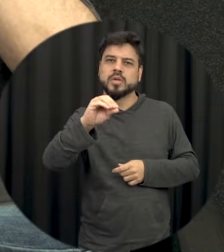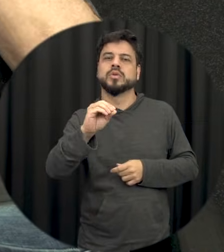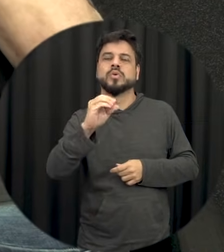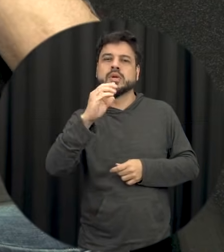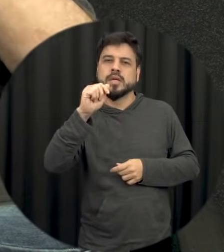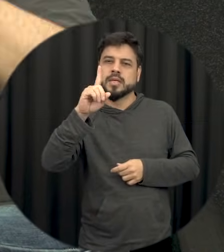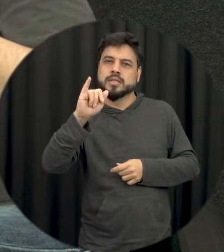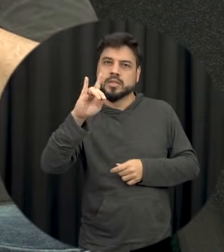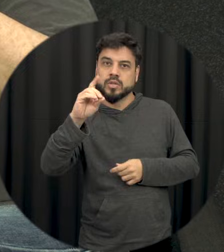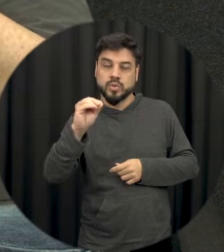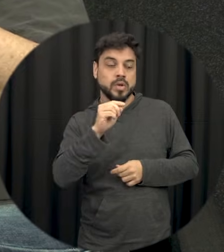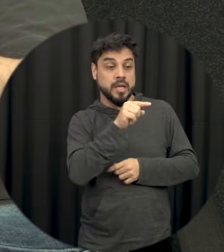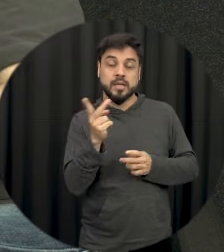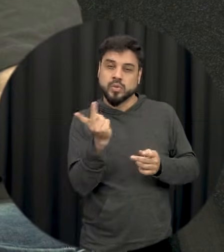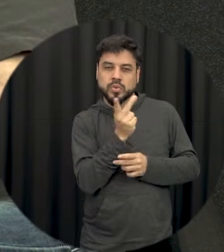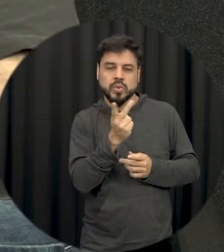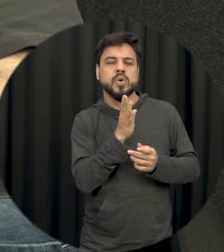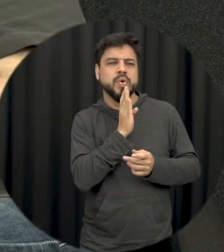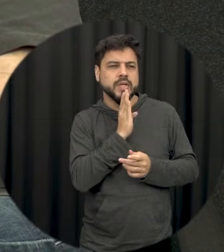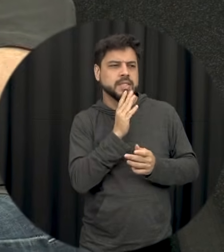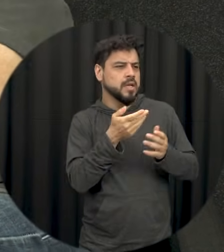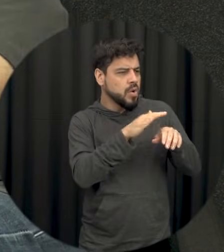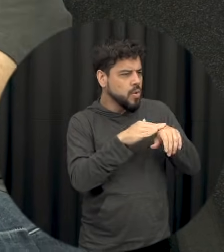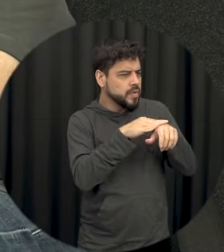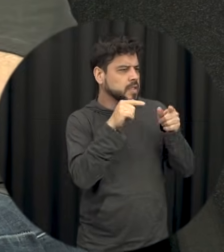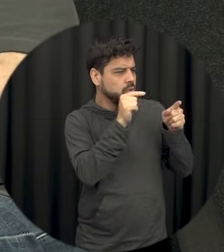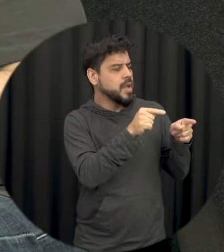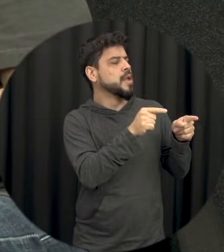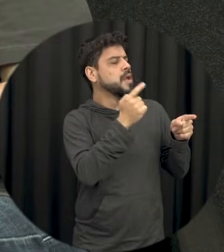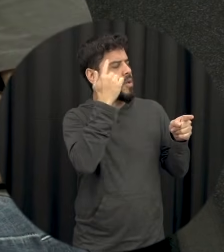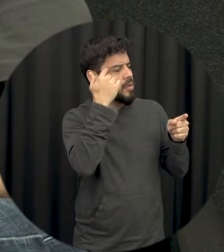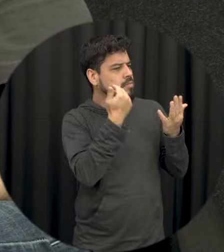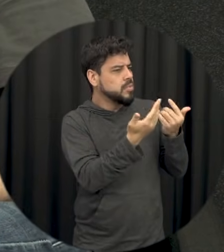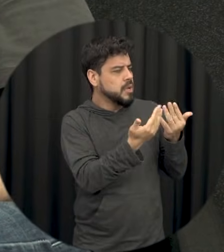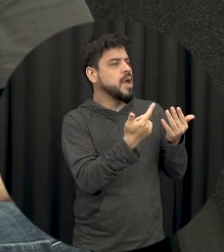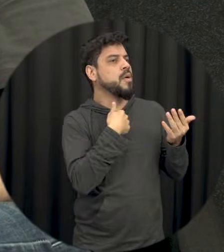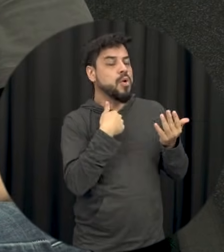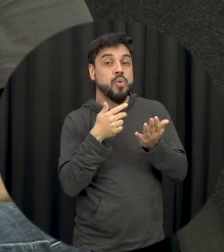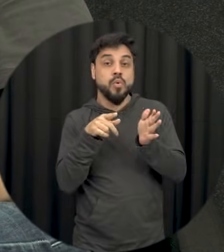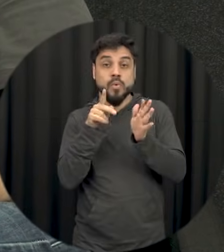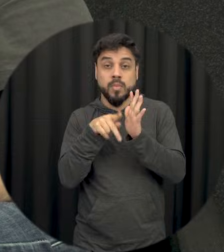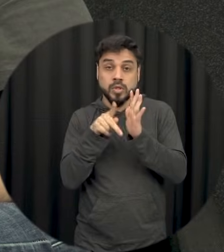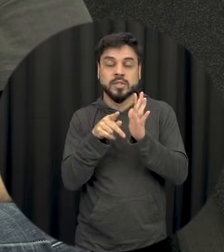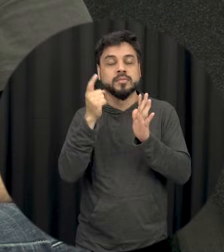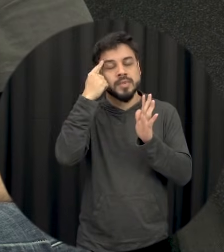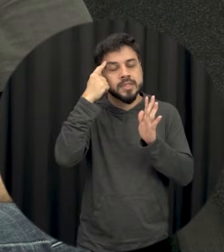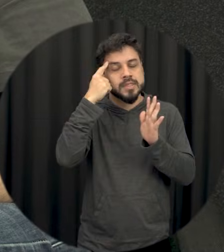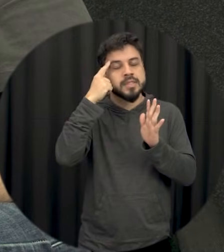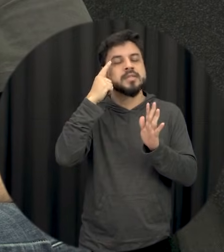como professores. Então, essa conversa com o Antônio Cândido me fez desviar meu projeto para reconstruir a